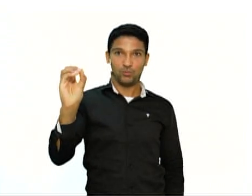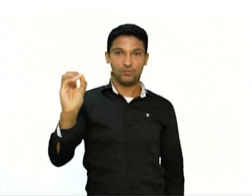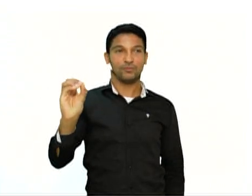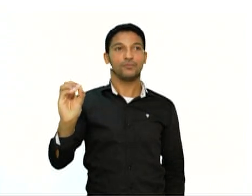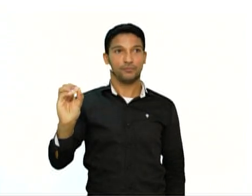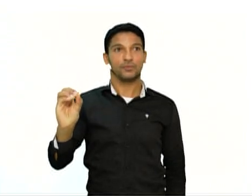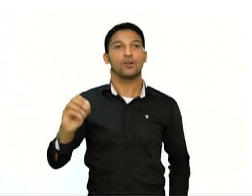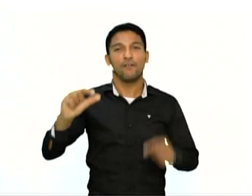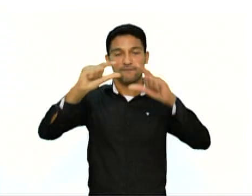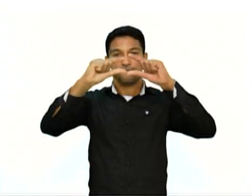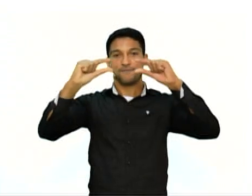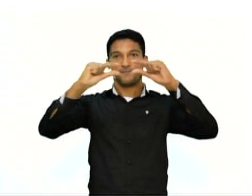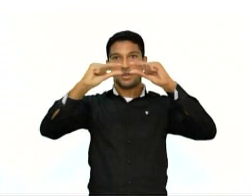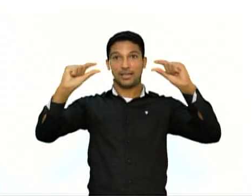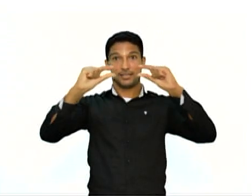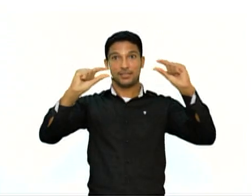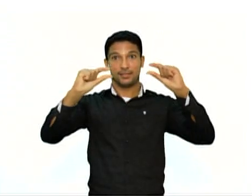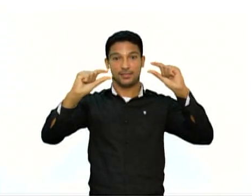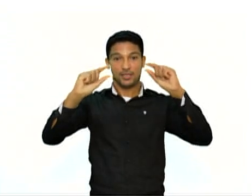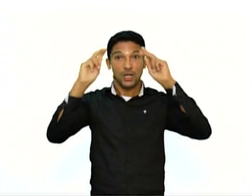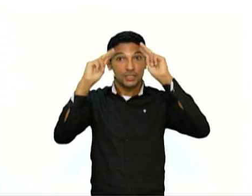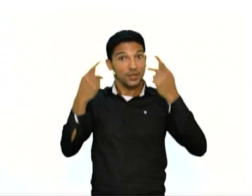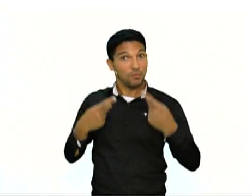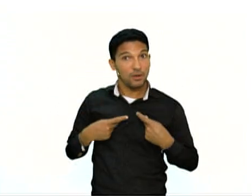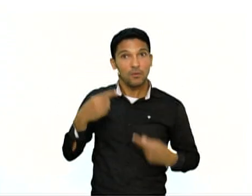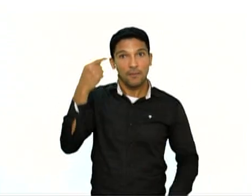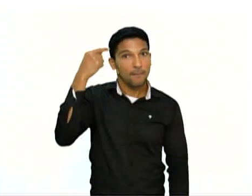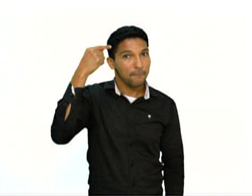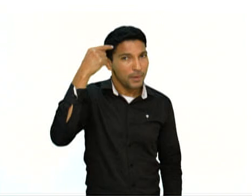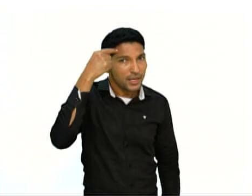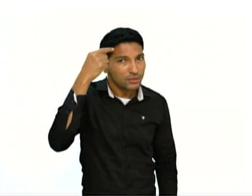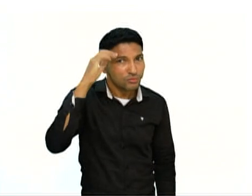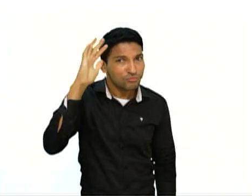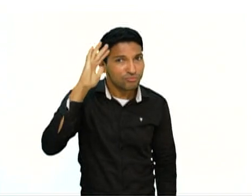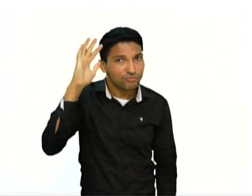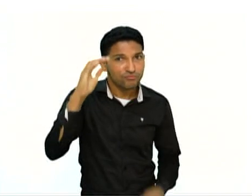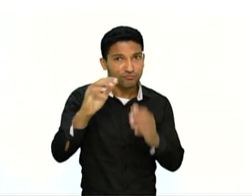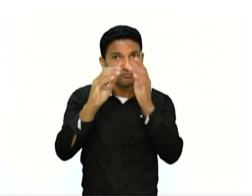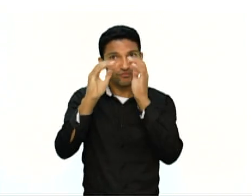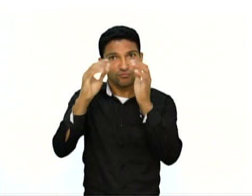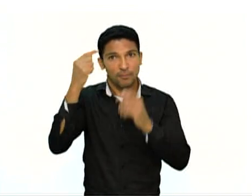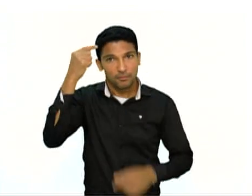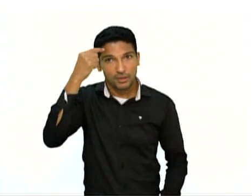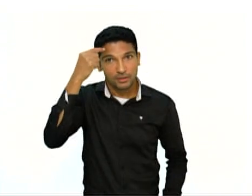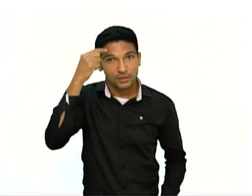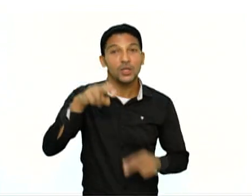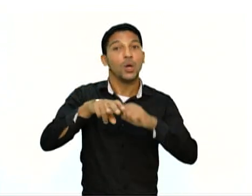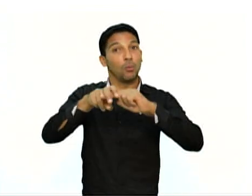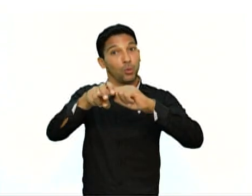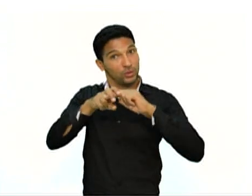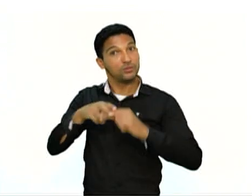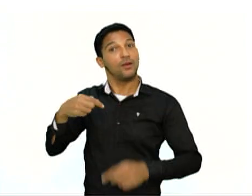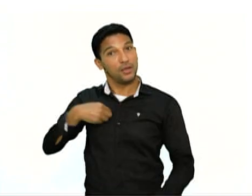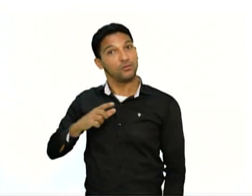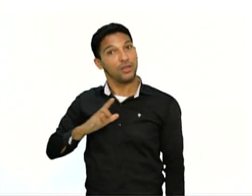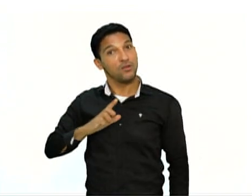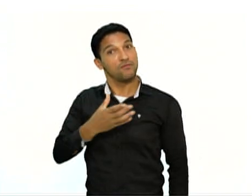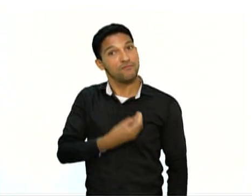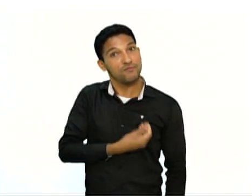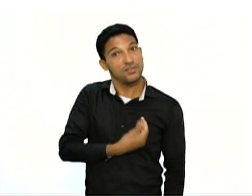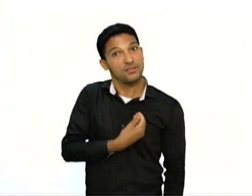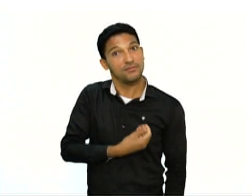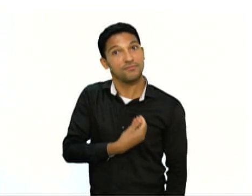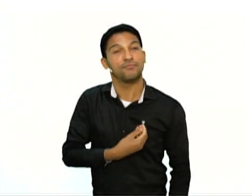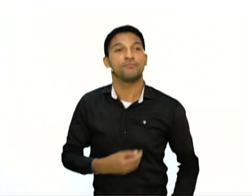essa frase, na verdade, Essa frase é muito importante para a história da filosofia.